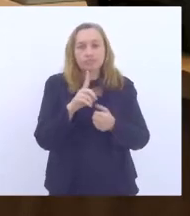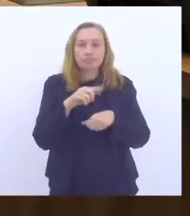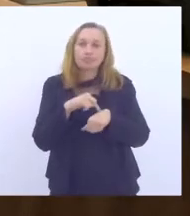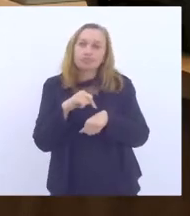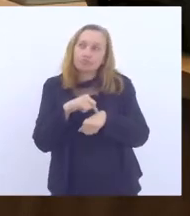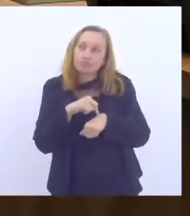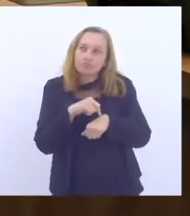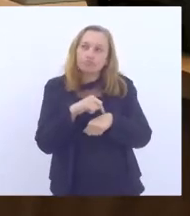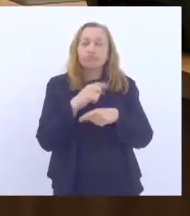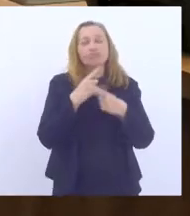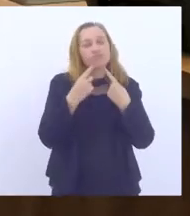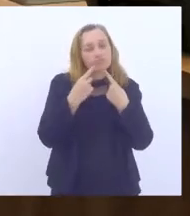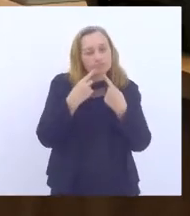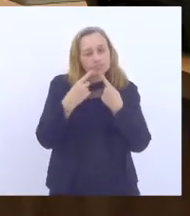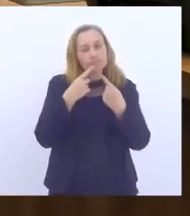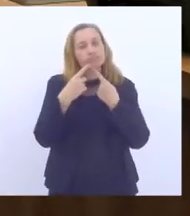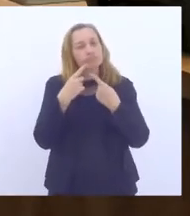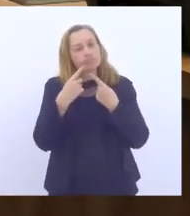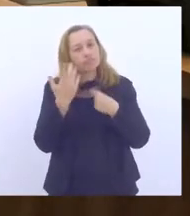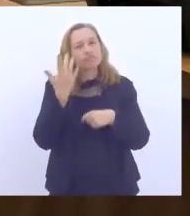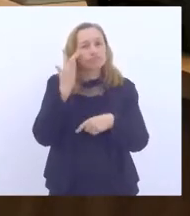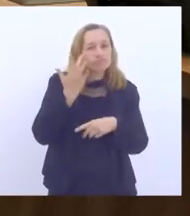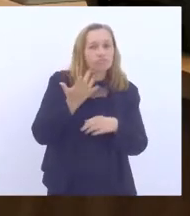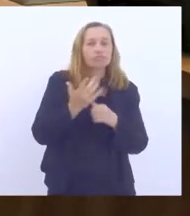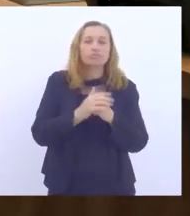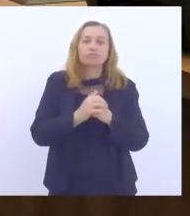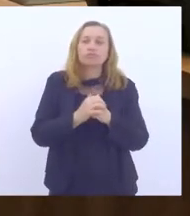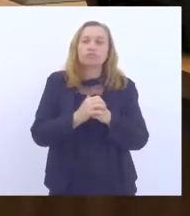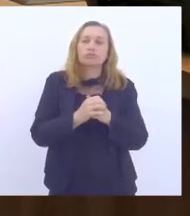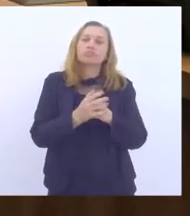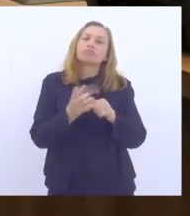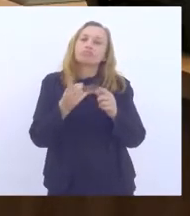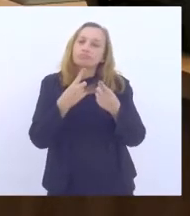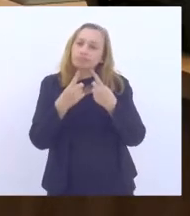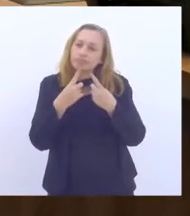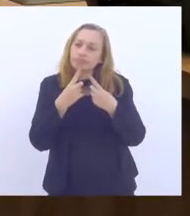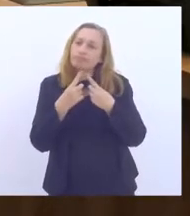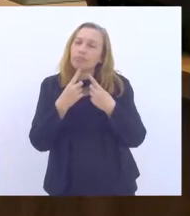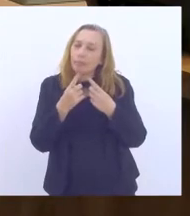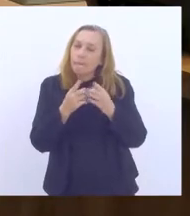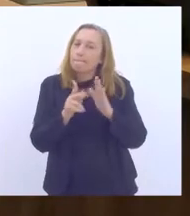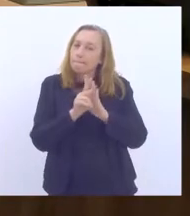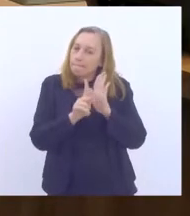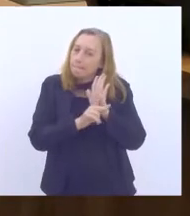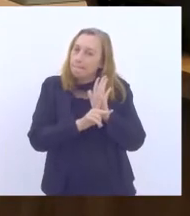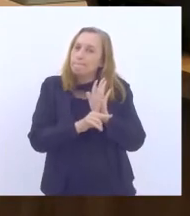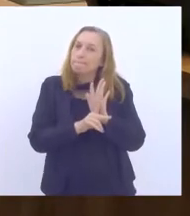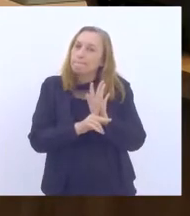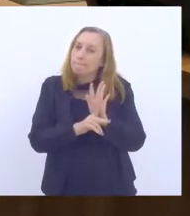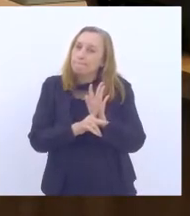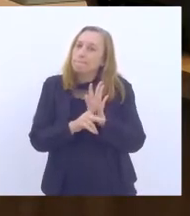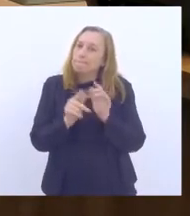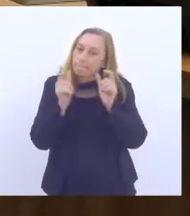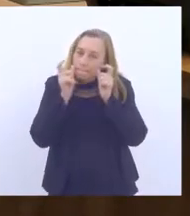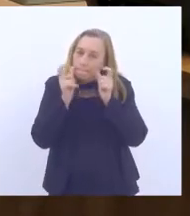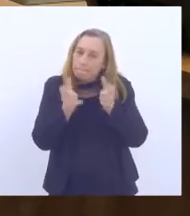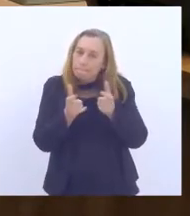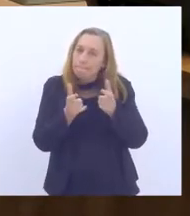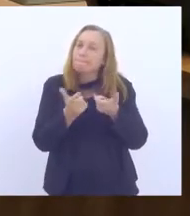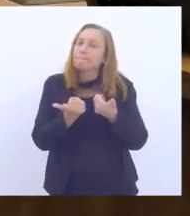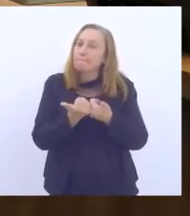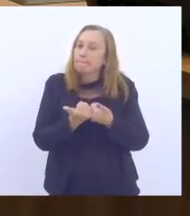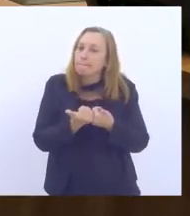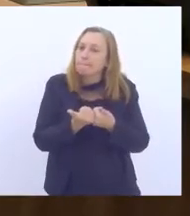momento de debate e a gente acha que esse debate é esse projeto merece um olhar mais